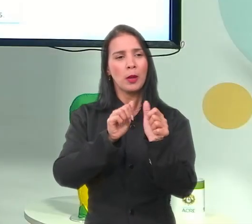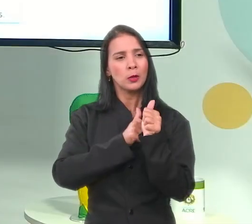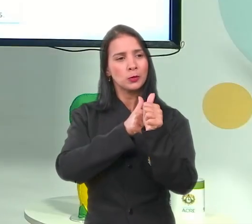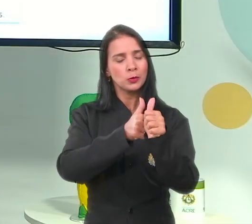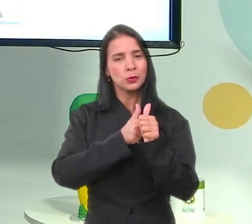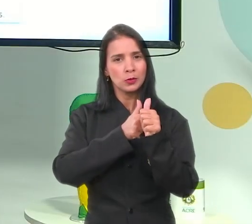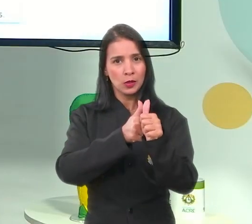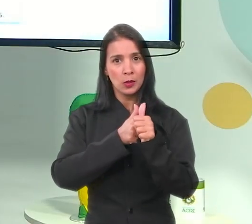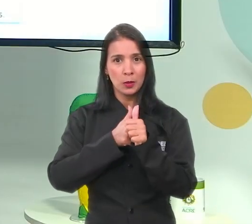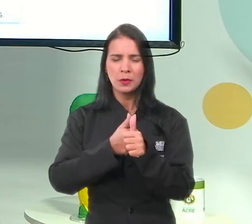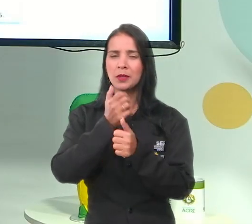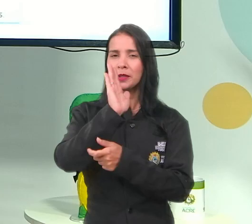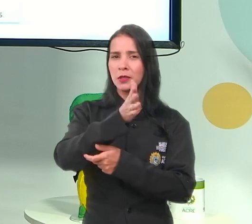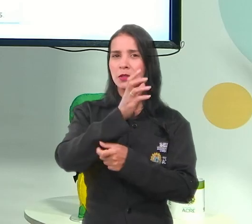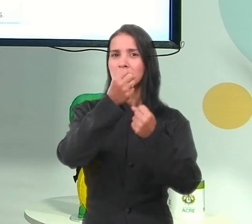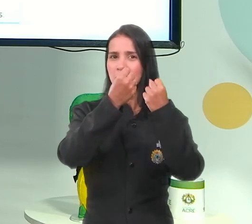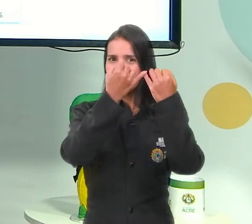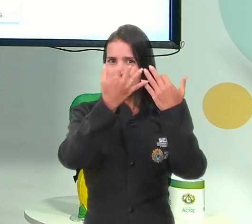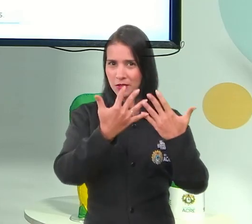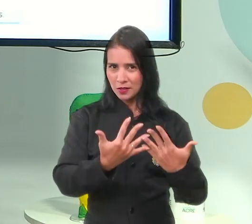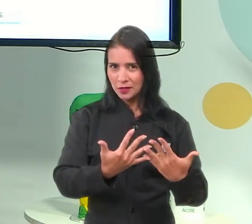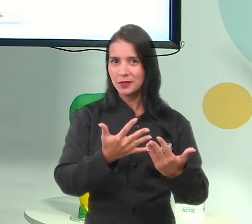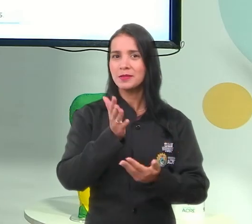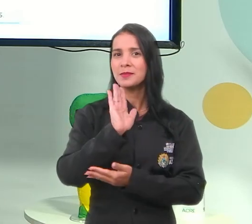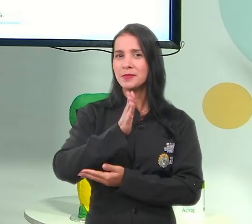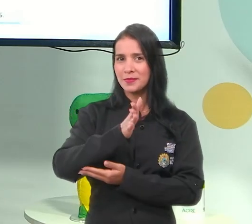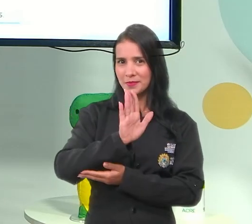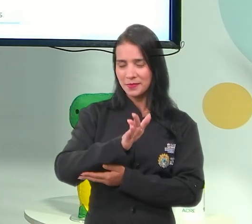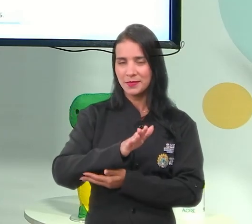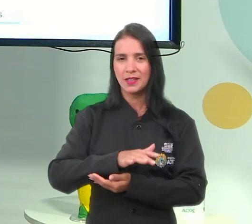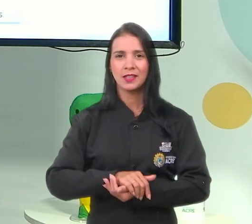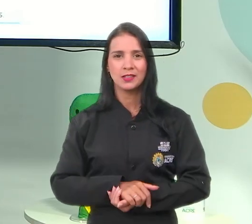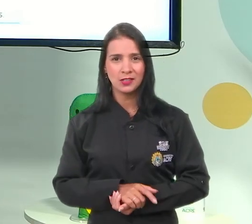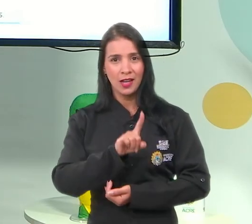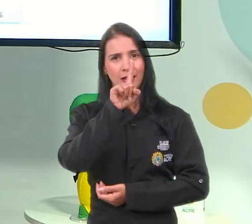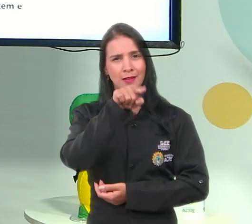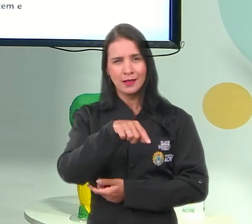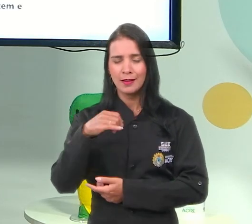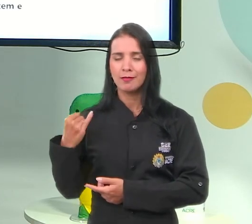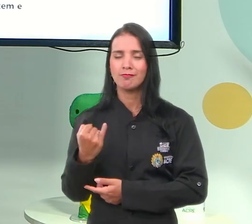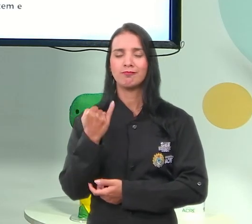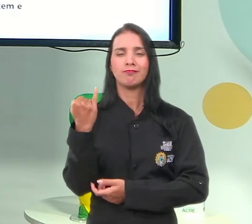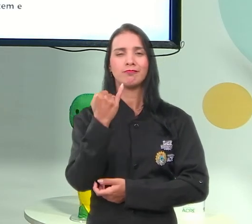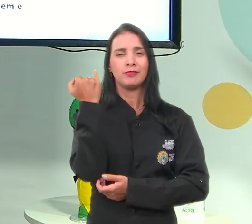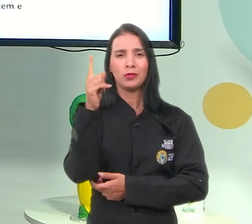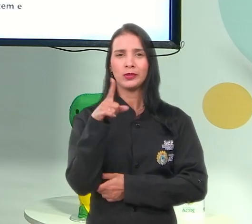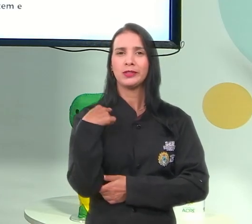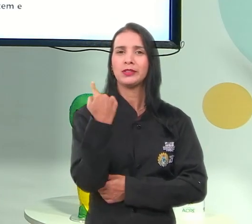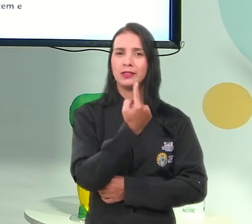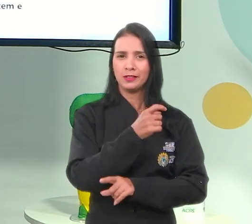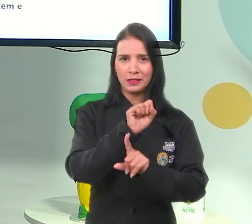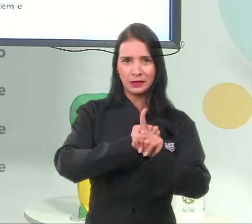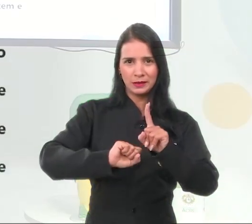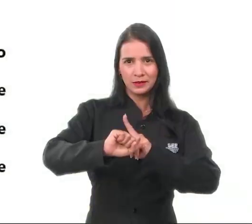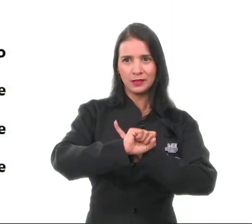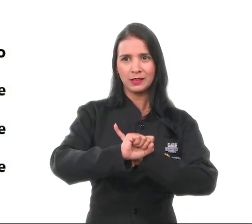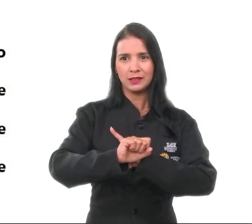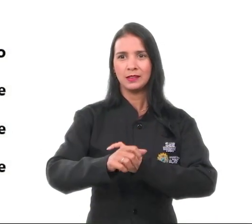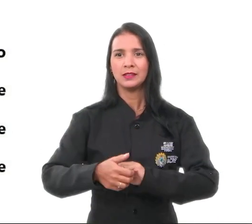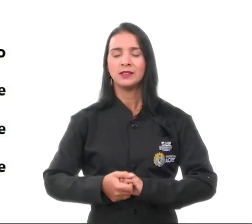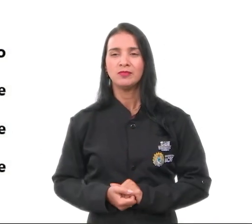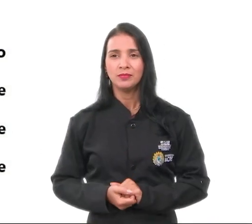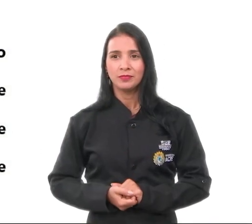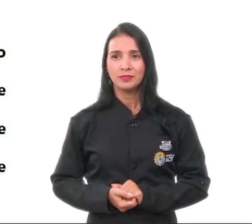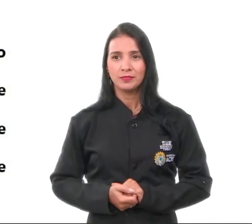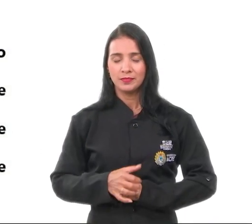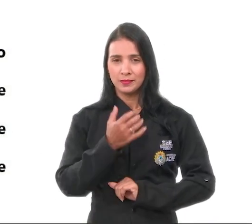eu expliquei a todos vocês agora o quão isso é fundamental. Vamos seguindo